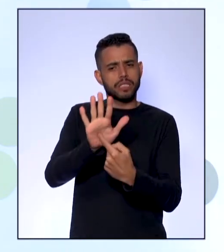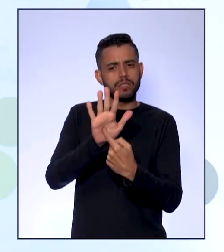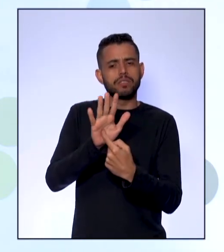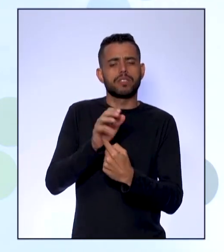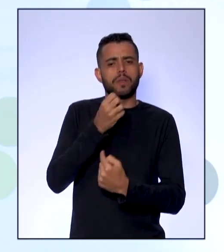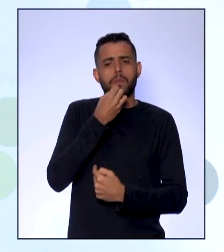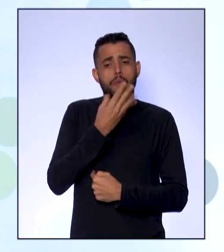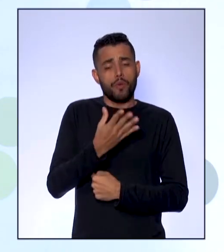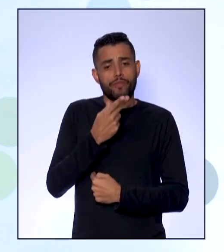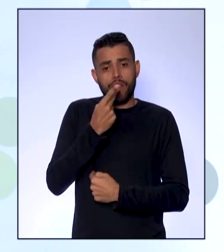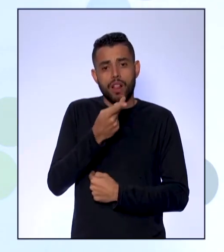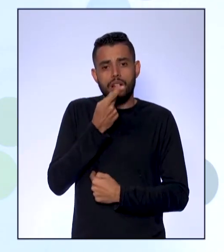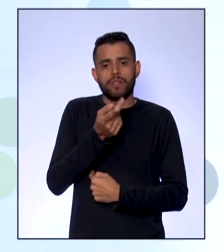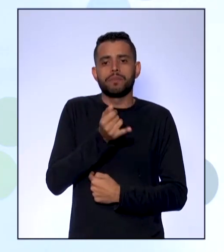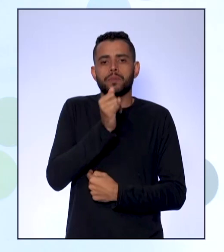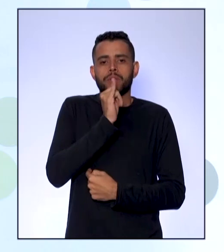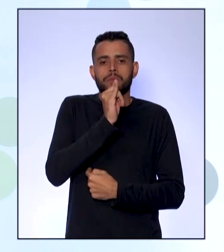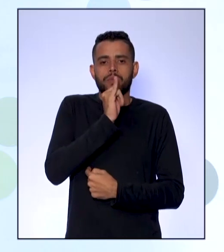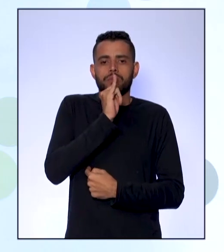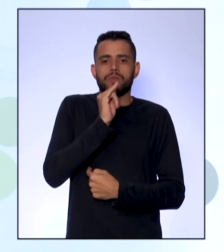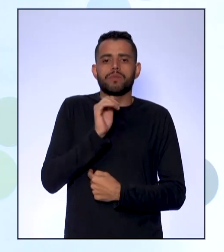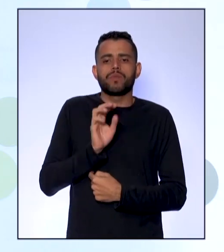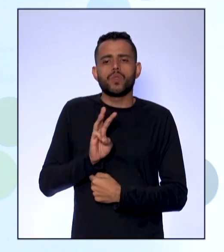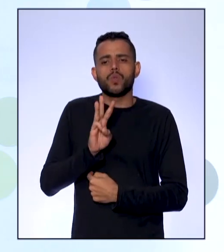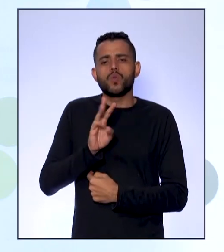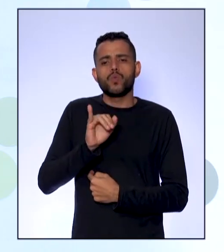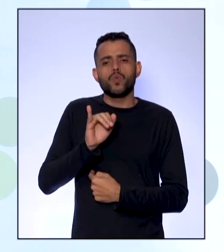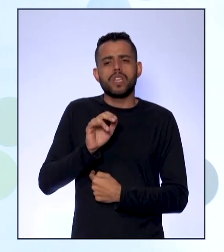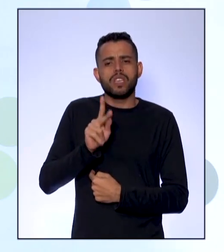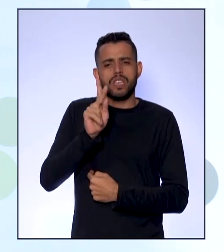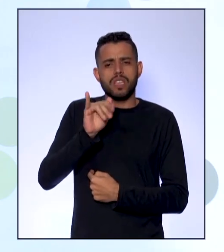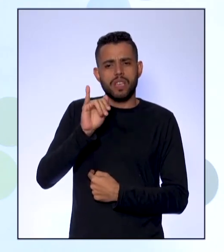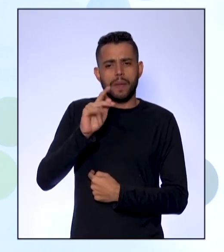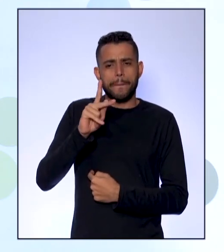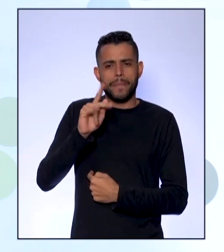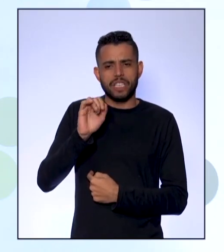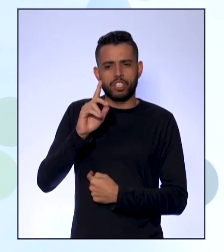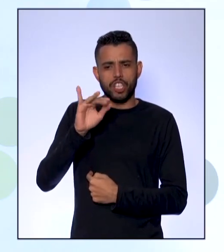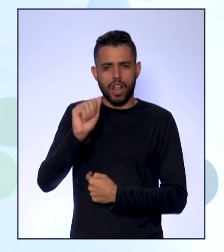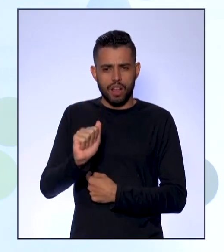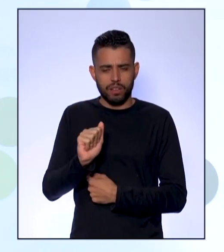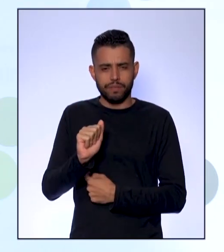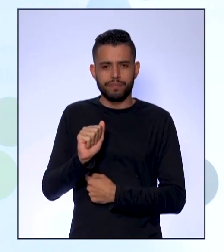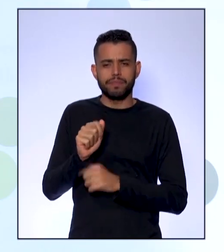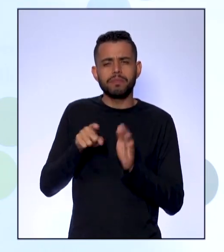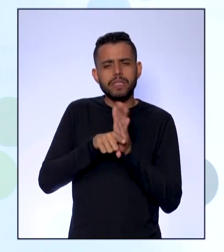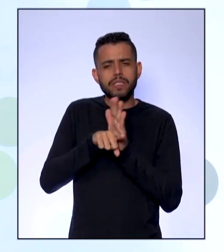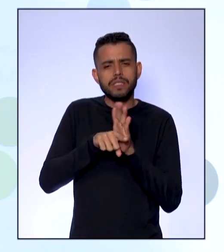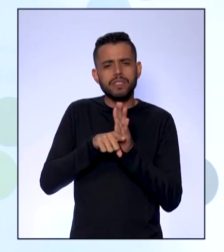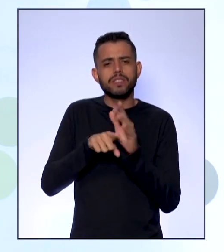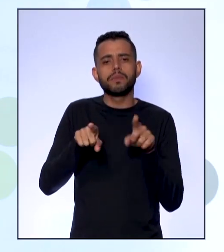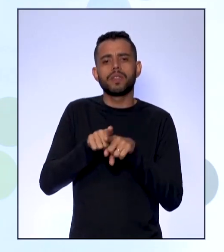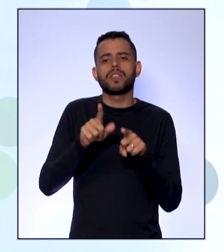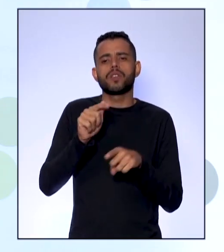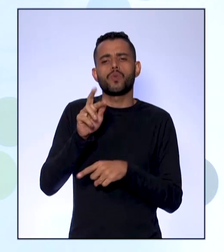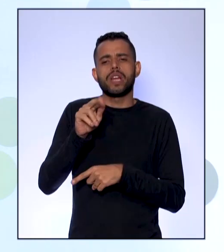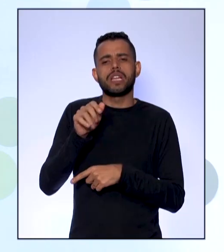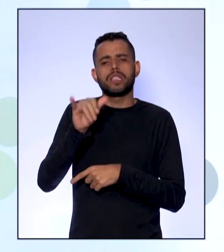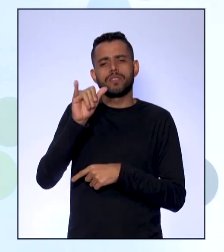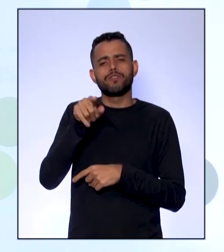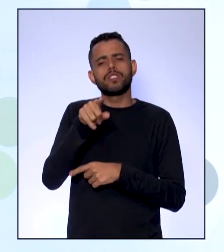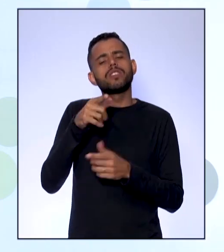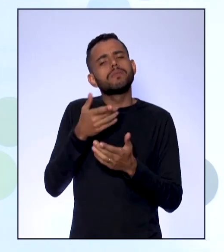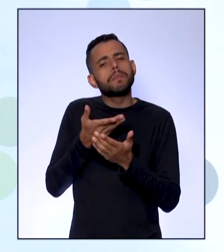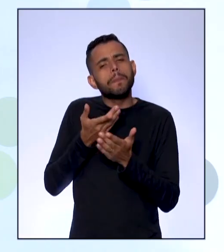citar, perguntaram muito sobre a questão da Wikipédia, tá? E do Brainly, que vocês usam